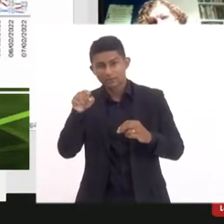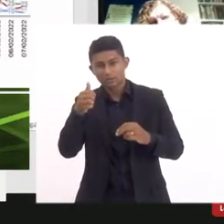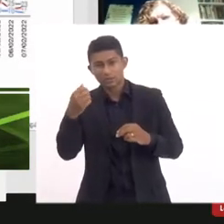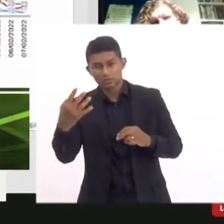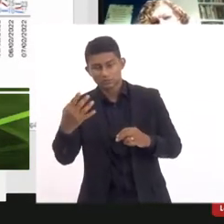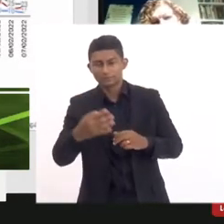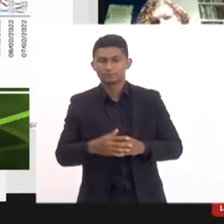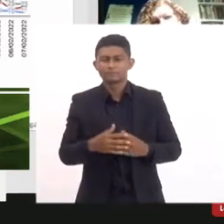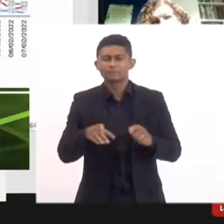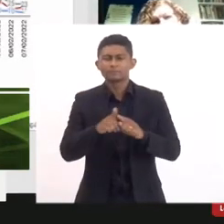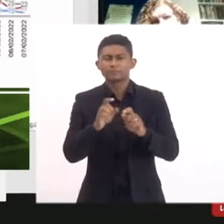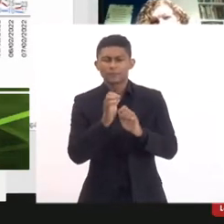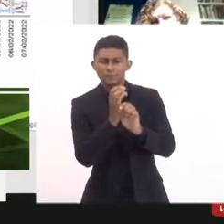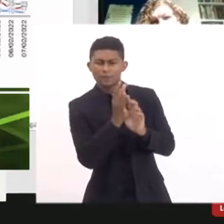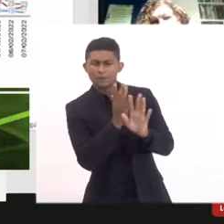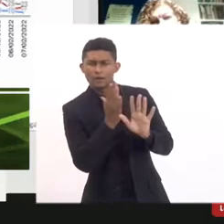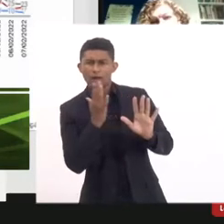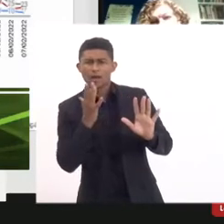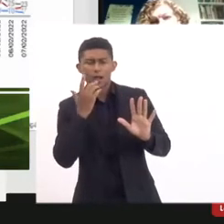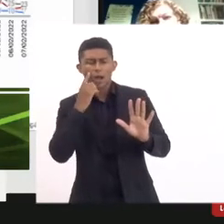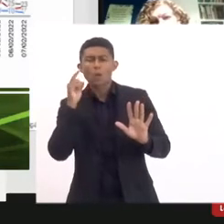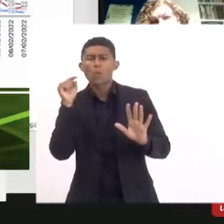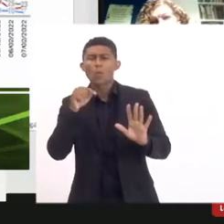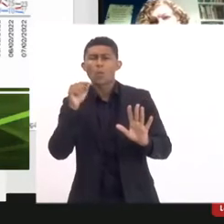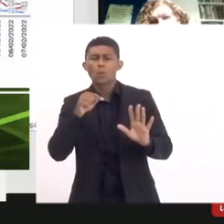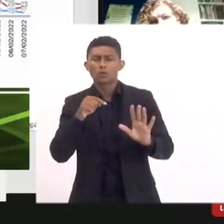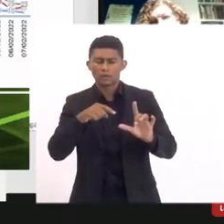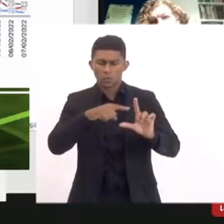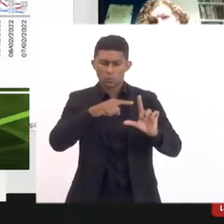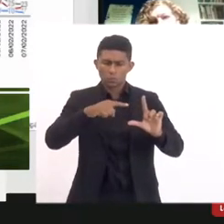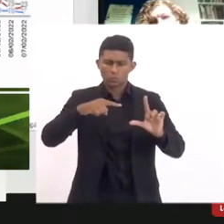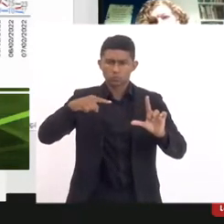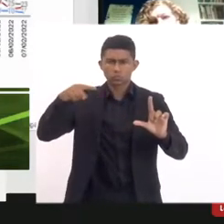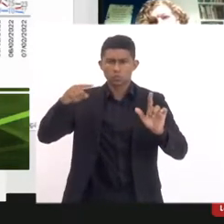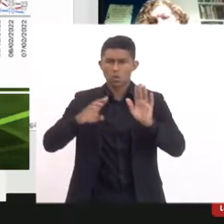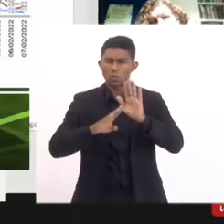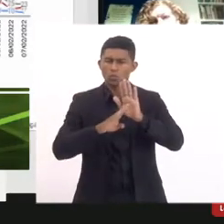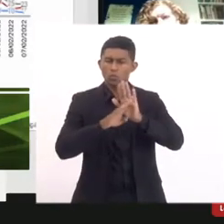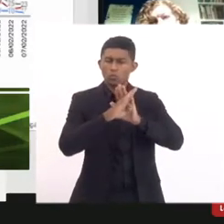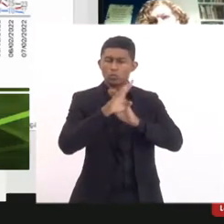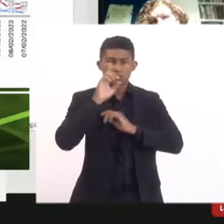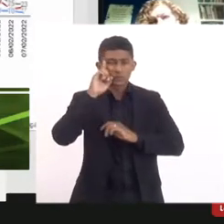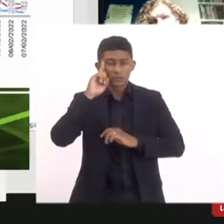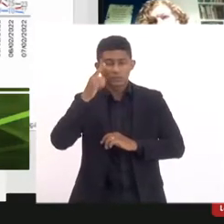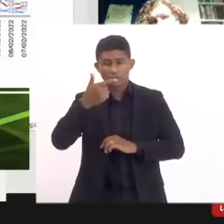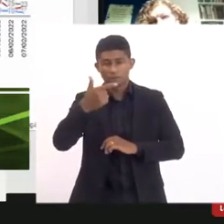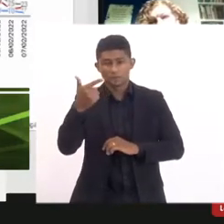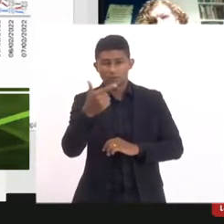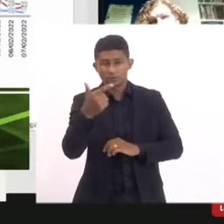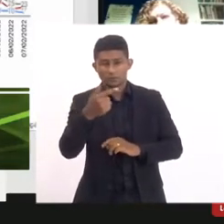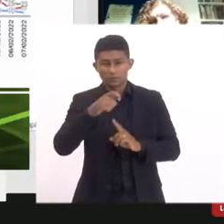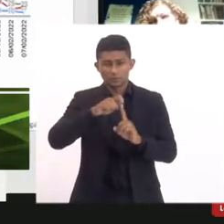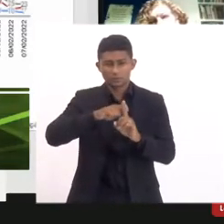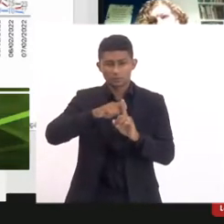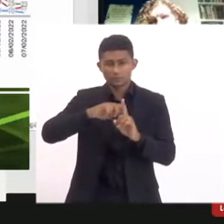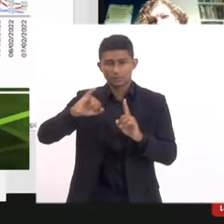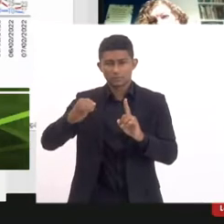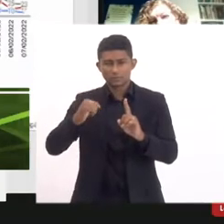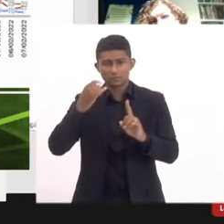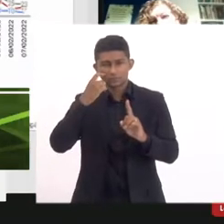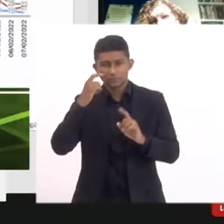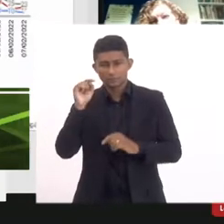a fila de espera também, a gente teve um pico aqui na semana, no dia 22 de janeiro, com